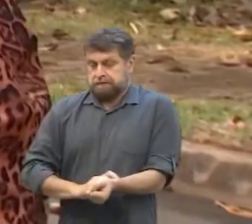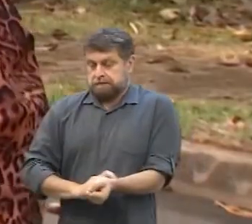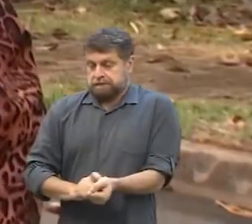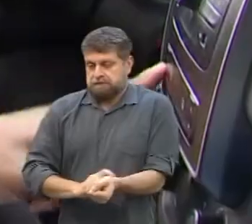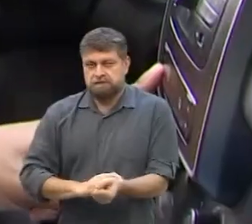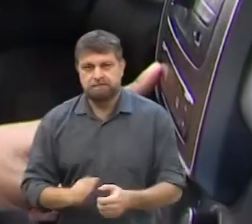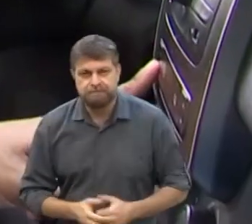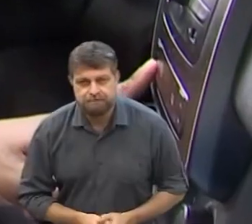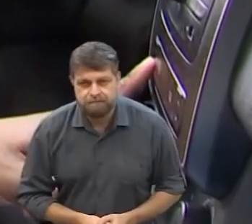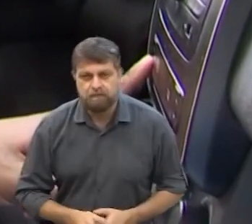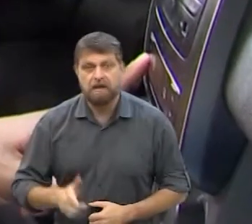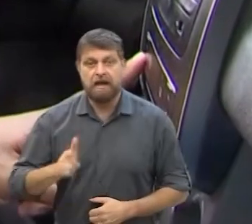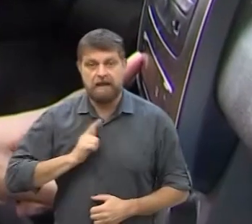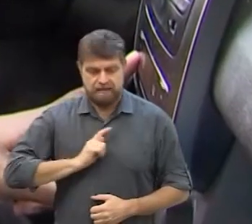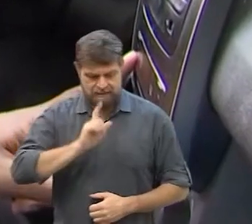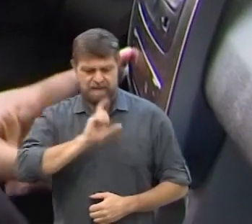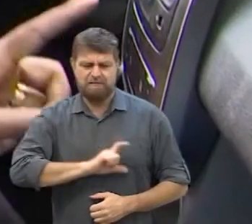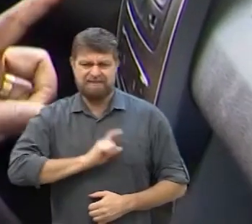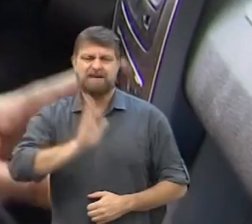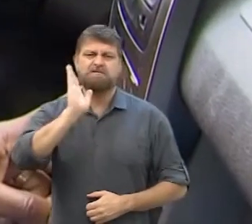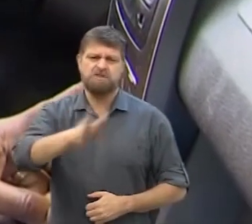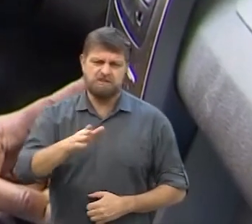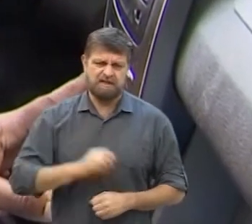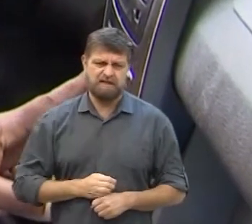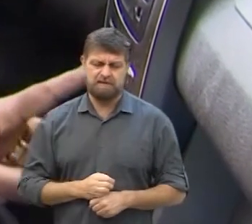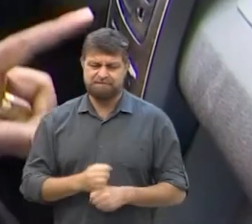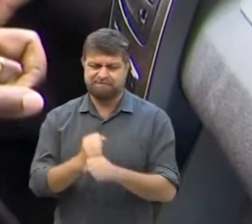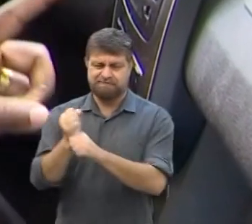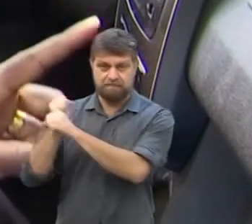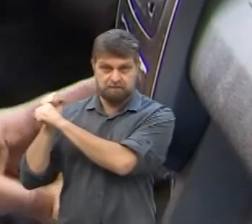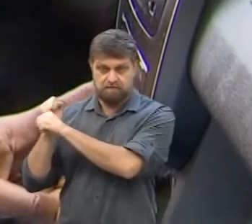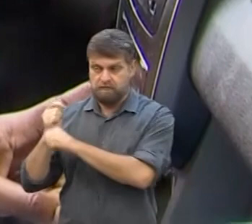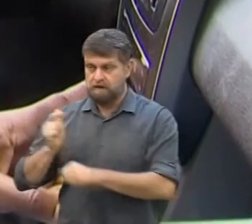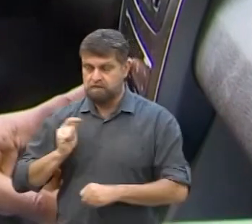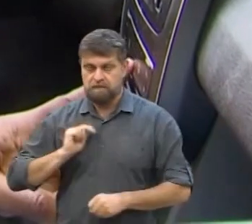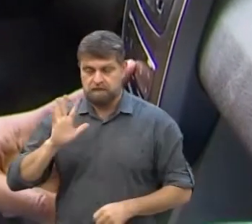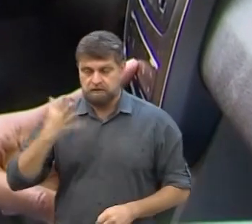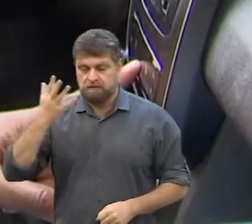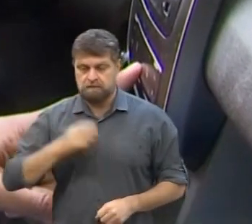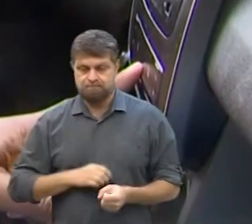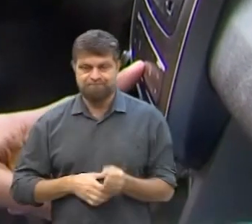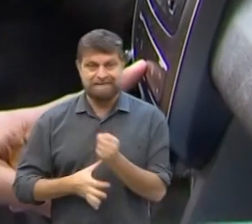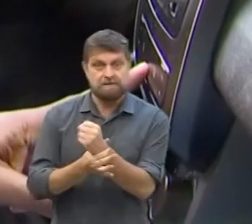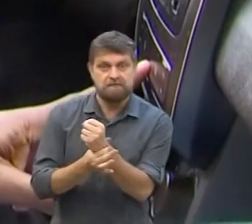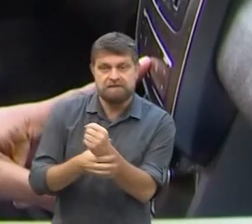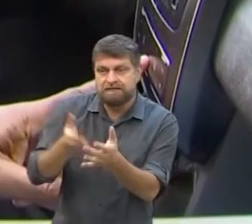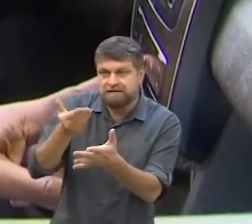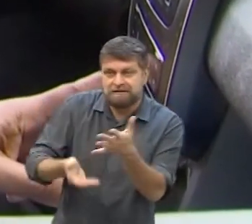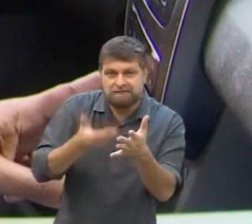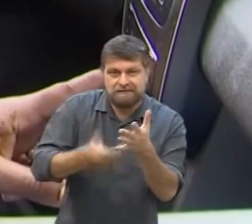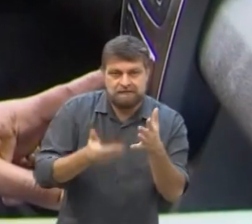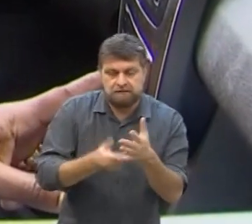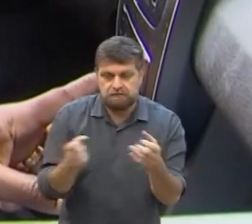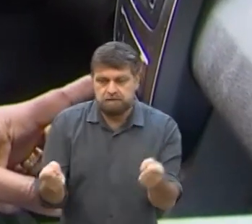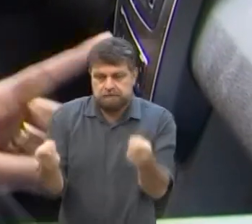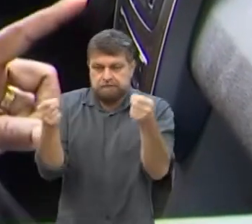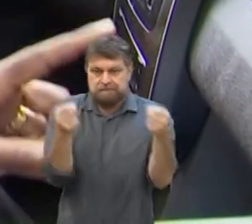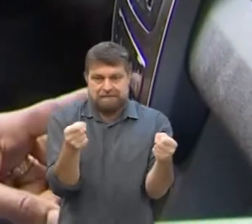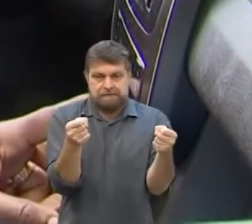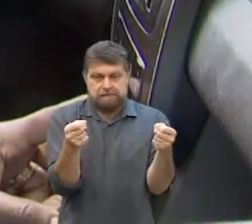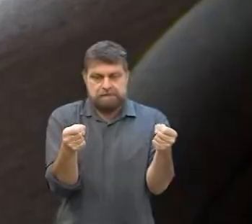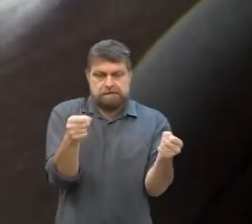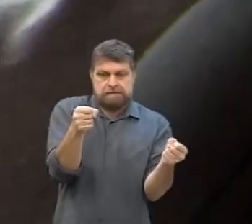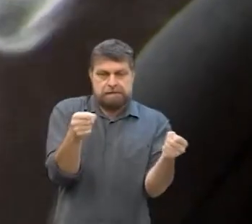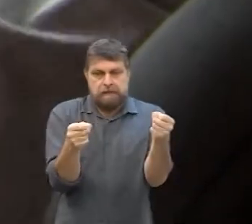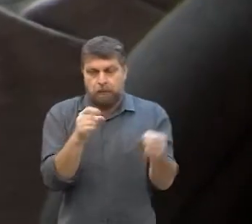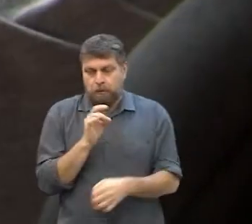dá um nervoso. A Jéssica tem habilitação há muitos anos, mas começou a desenvolver uma insegurança excessiva para pegar